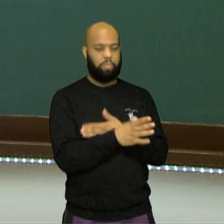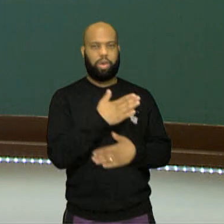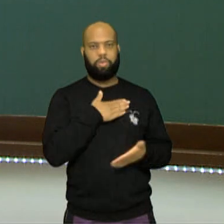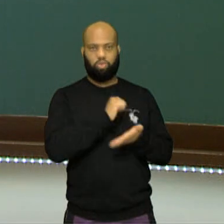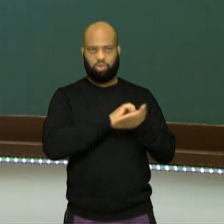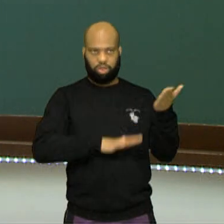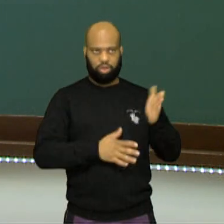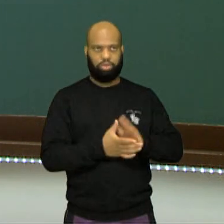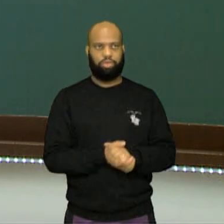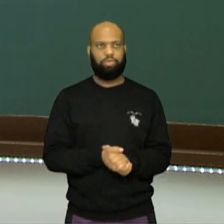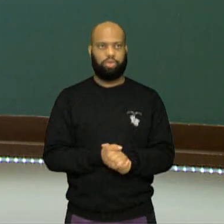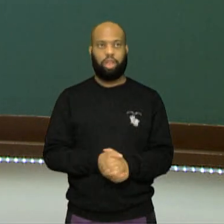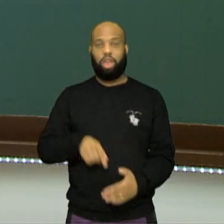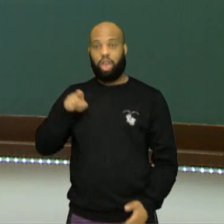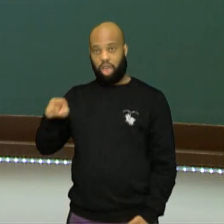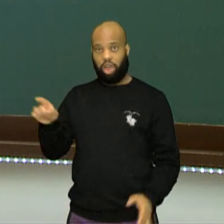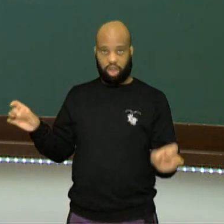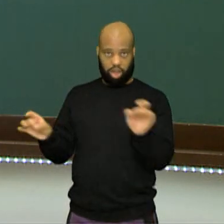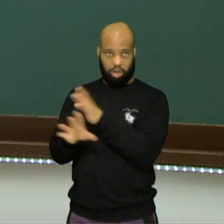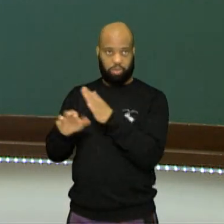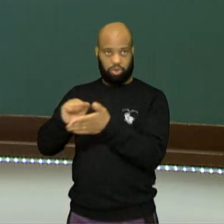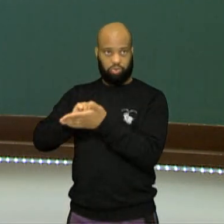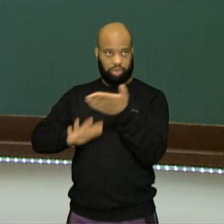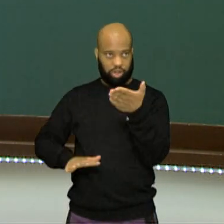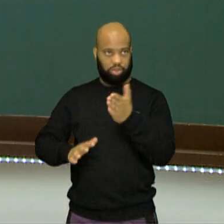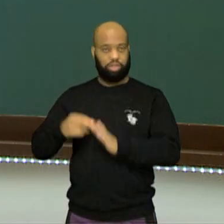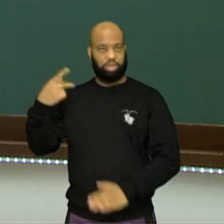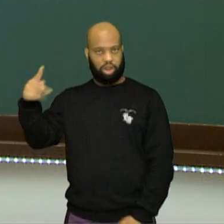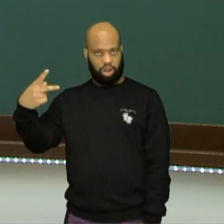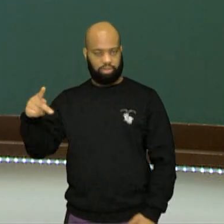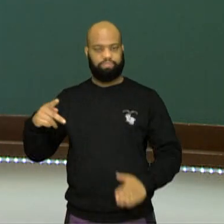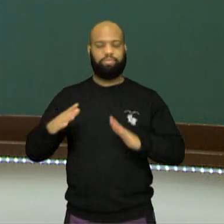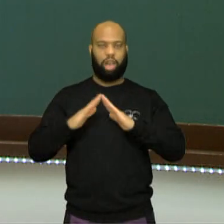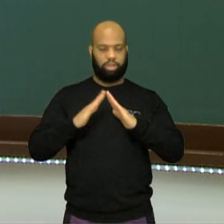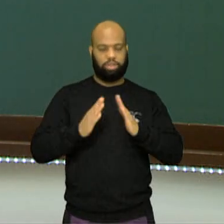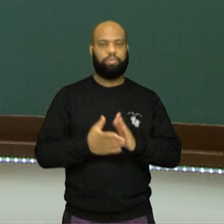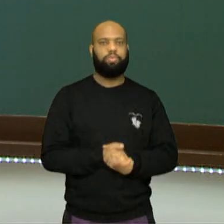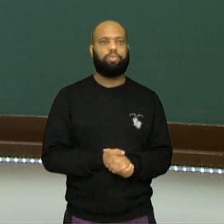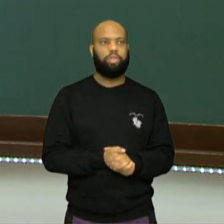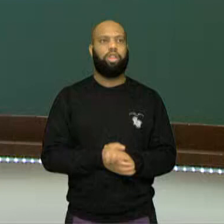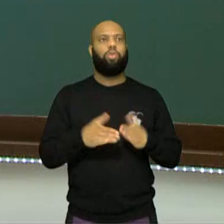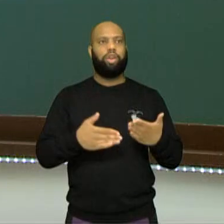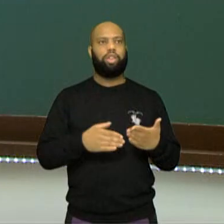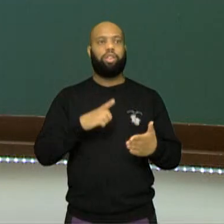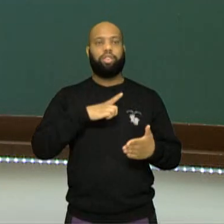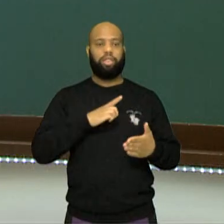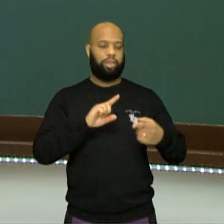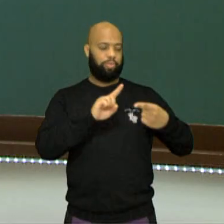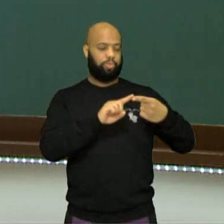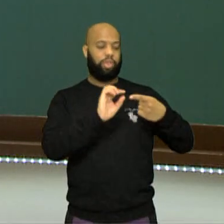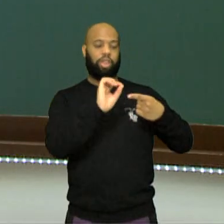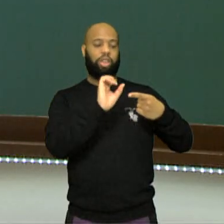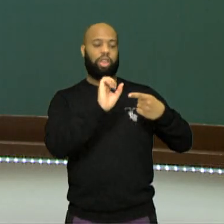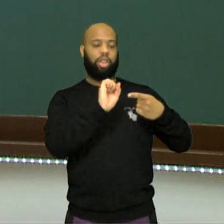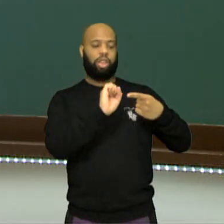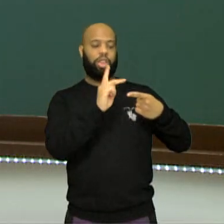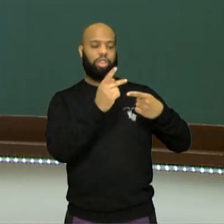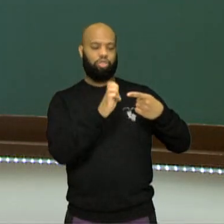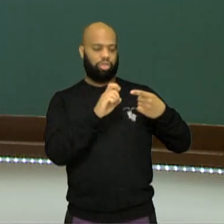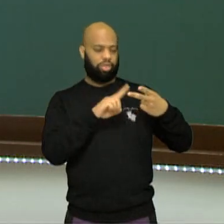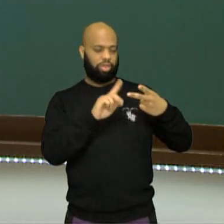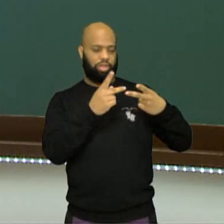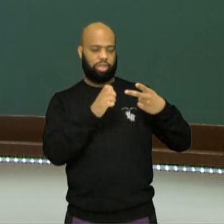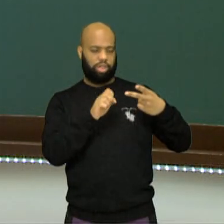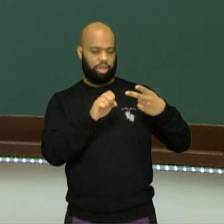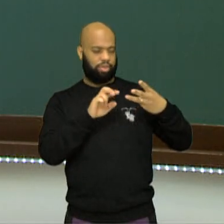Lembrando que sempre quando for terceira pessoa do singular, ou seja, ele ou ela, he, she, it, ou se porventura você tiver o nome de